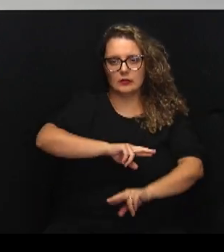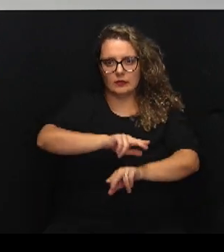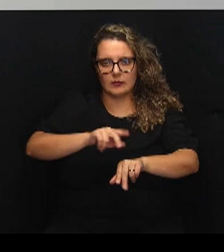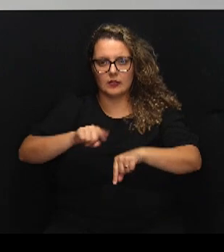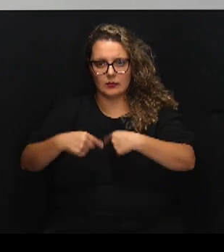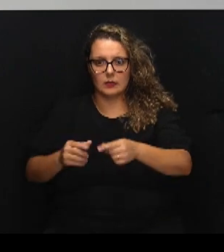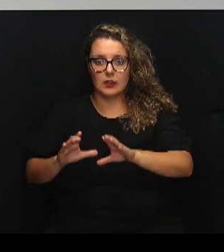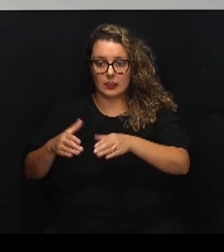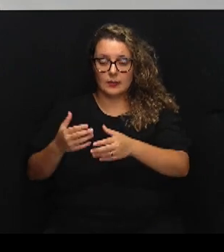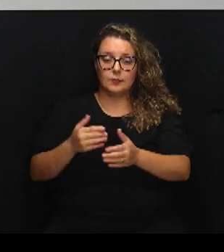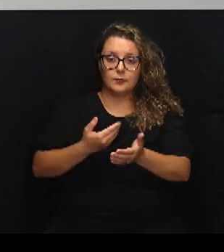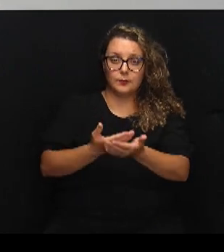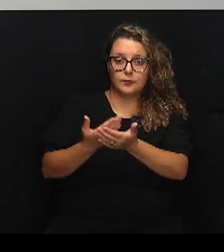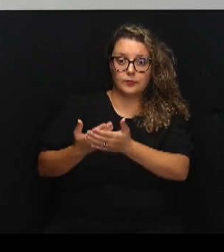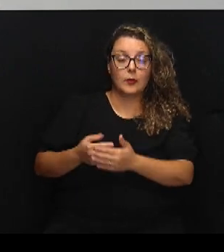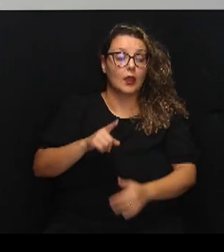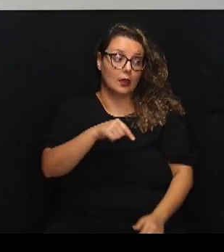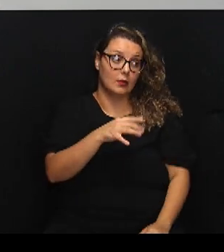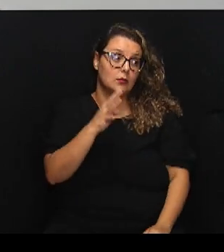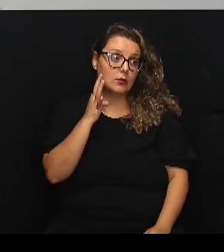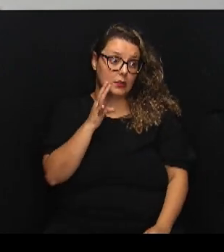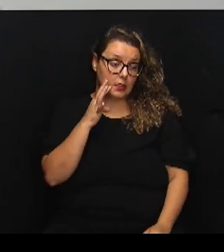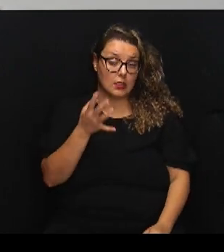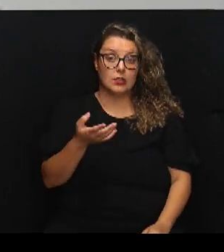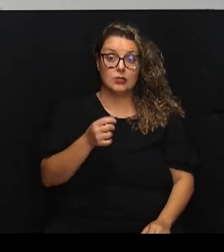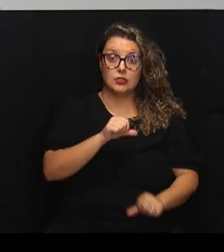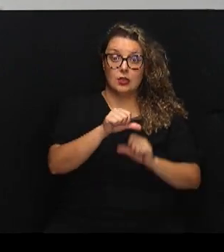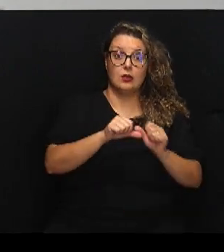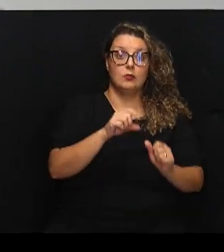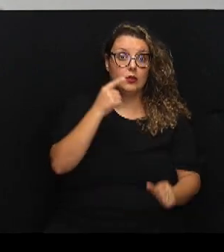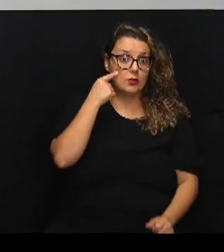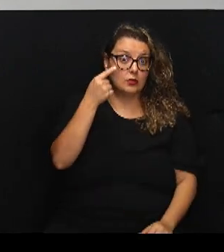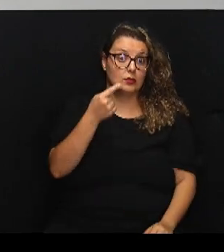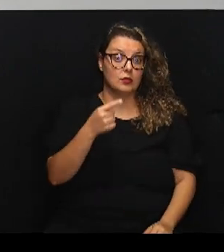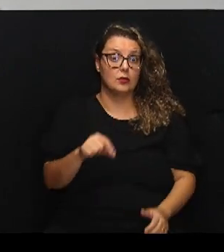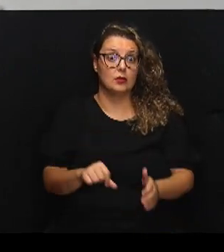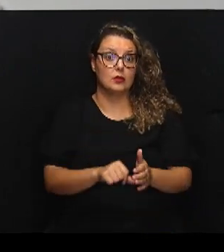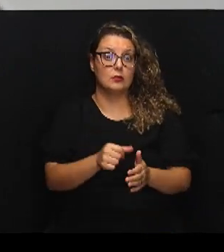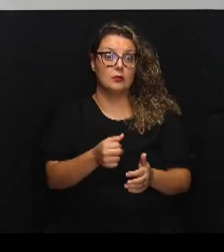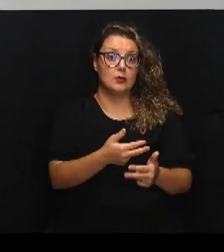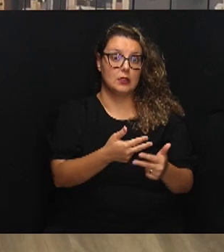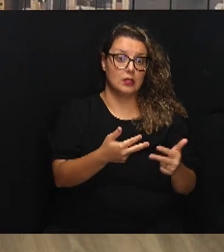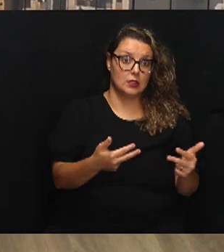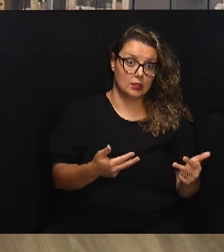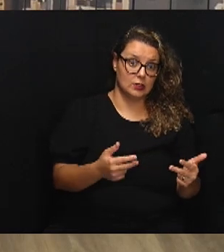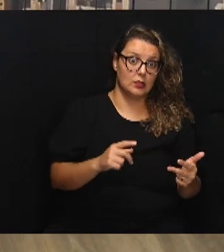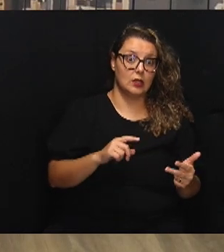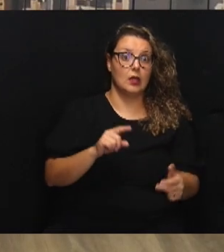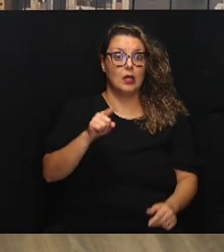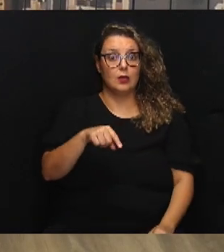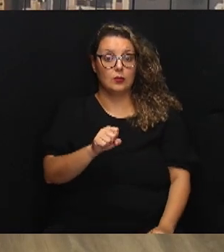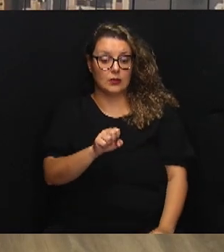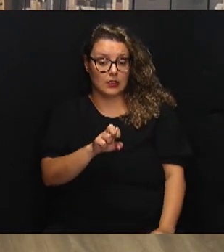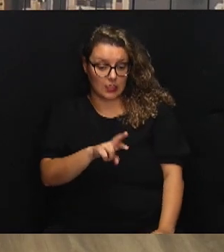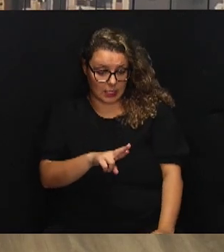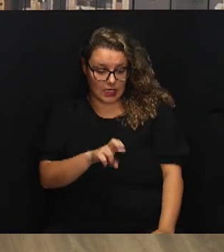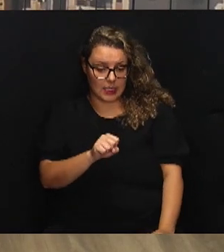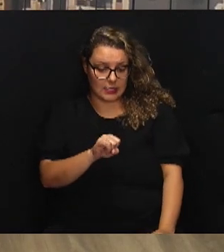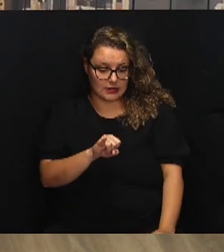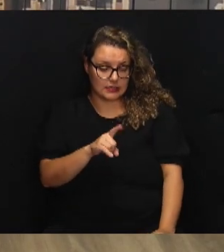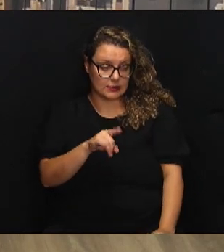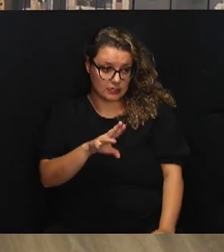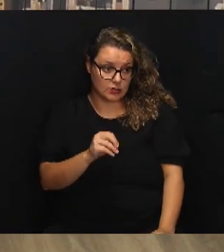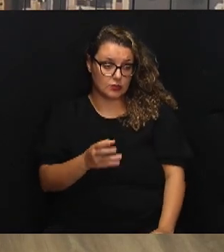também. Então, é essa a abordagem do grupo. Muito legal, já mandou o conceito aí, né? Primeiro as primeiras coisas, e aí o que